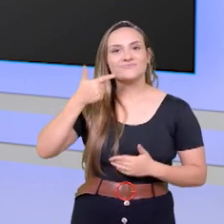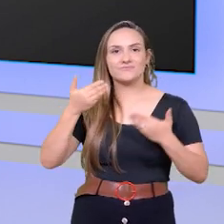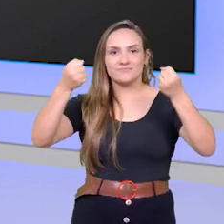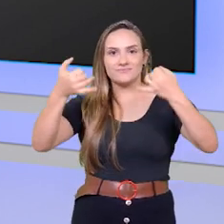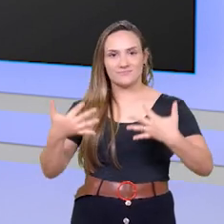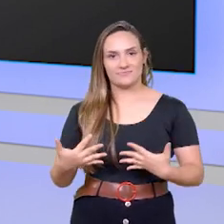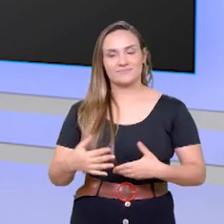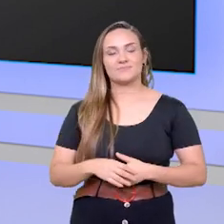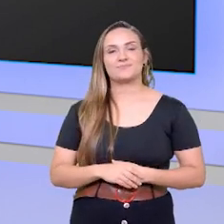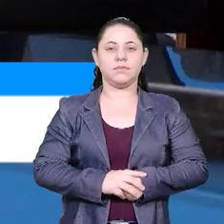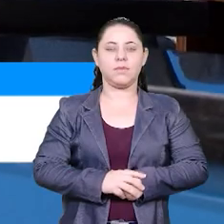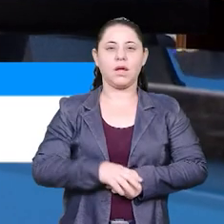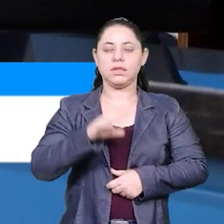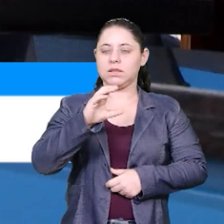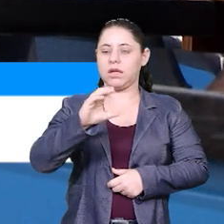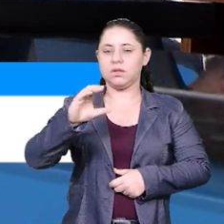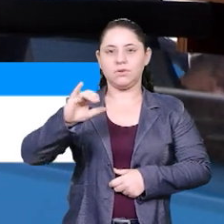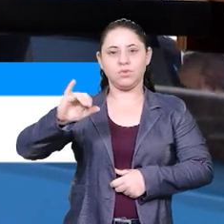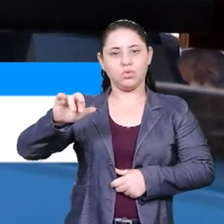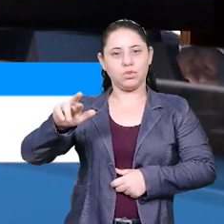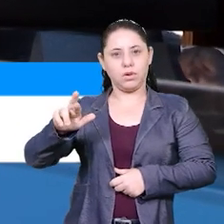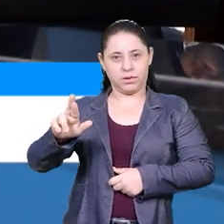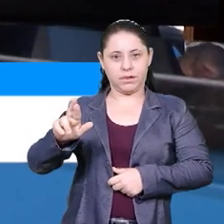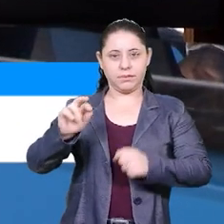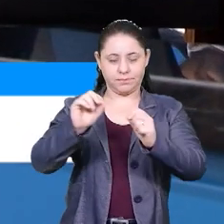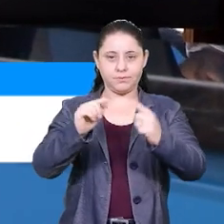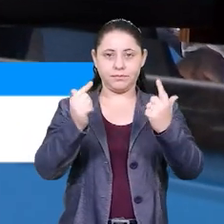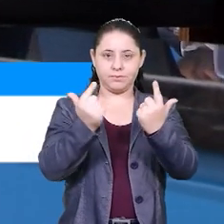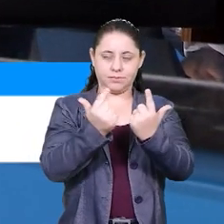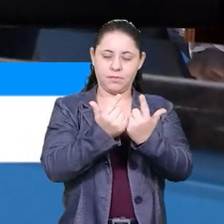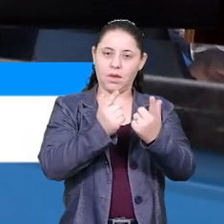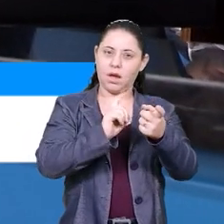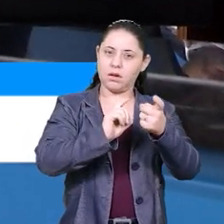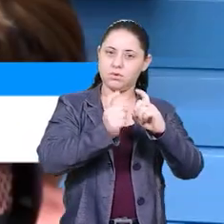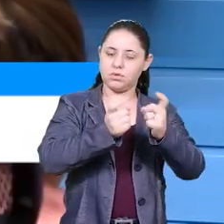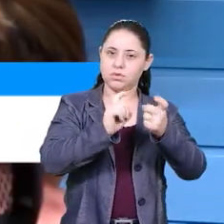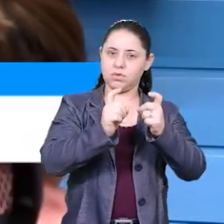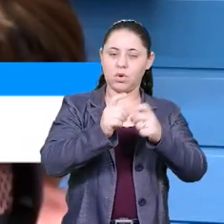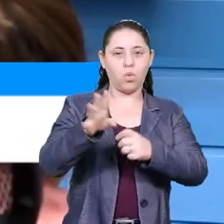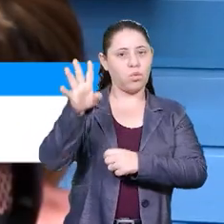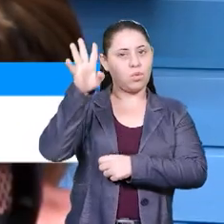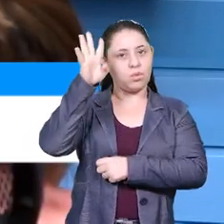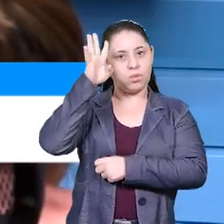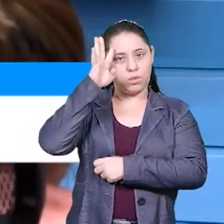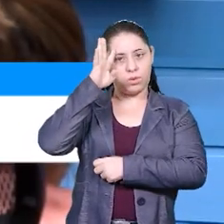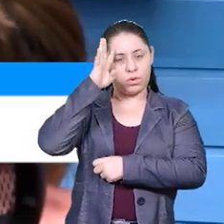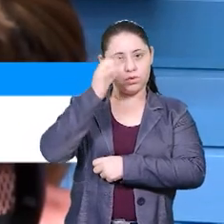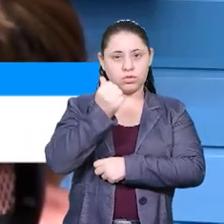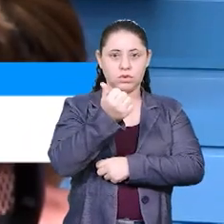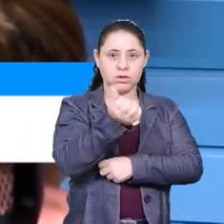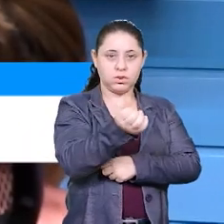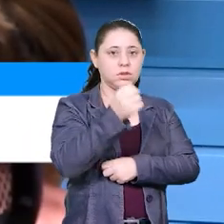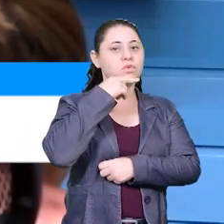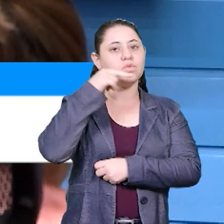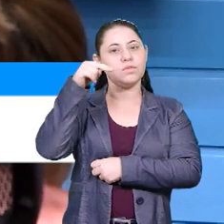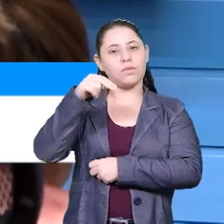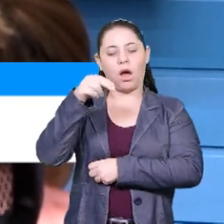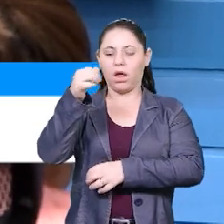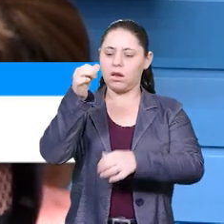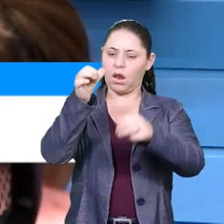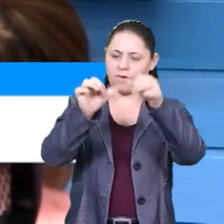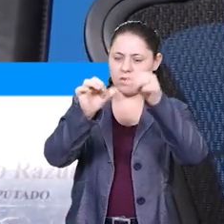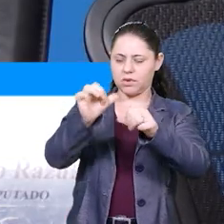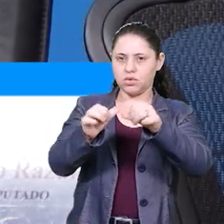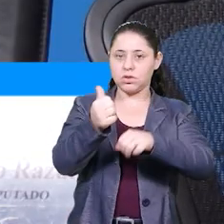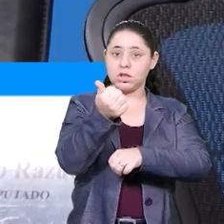de Ana Paula de Menezes a comissão de Constituição justiça e redação em reunião realizada nesta quarta-feira e 16